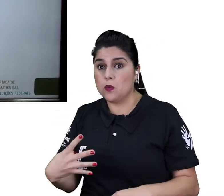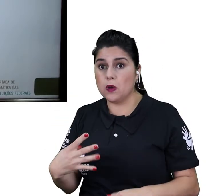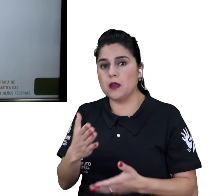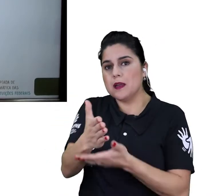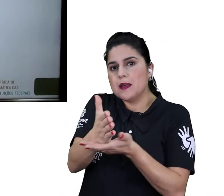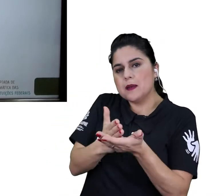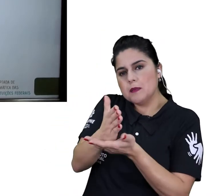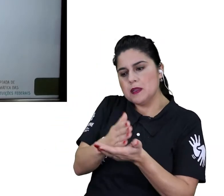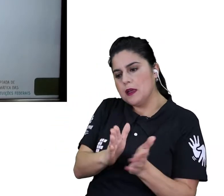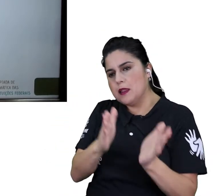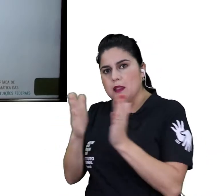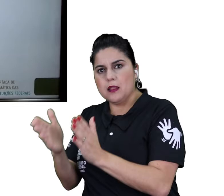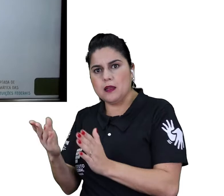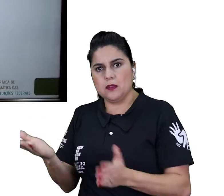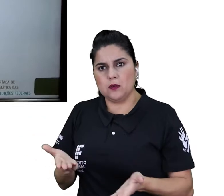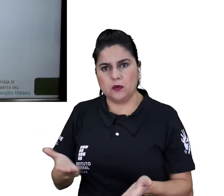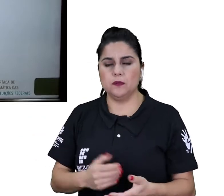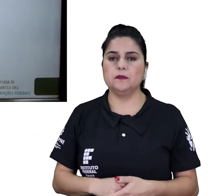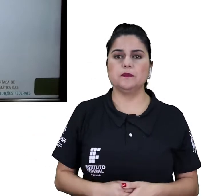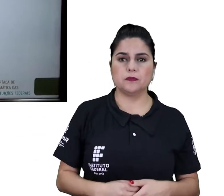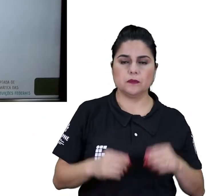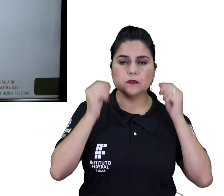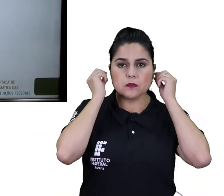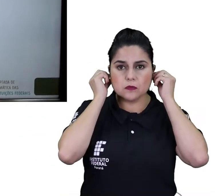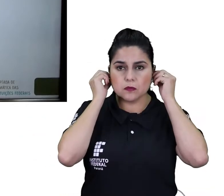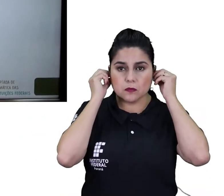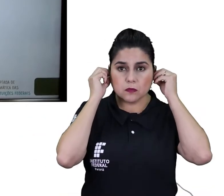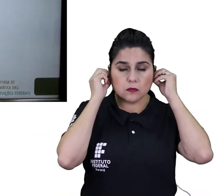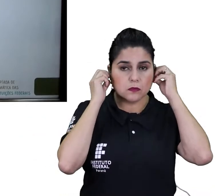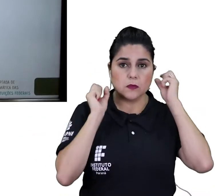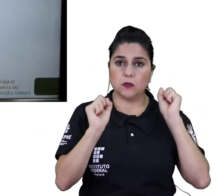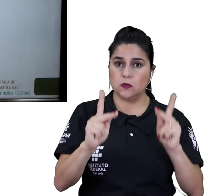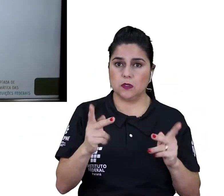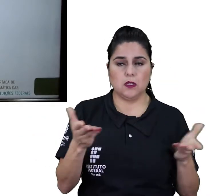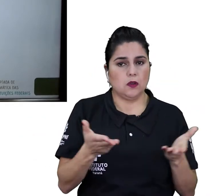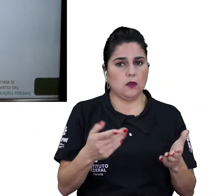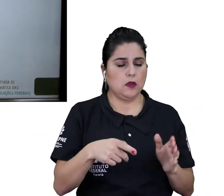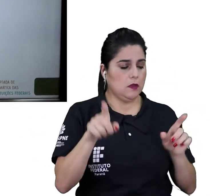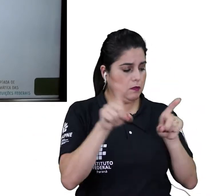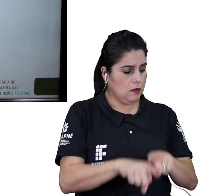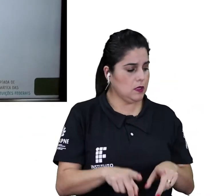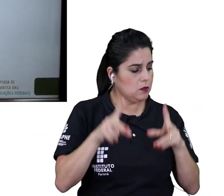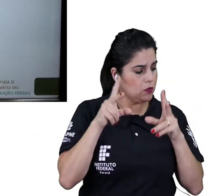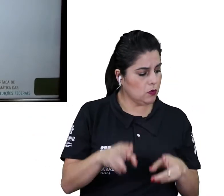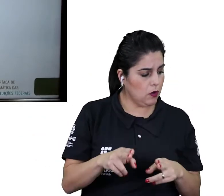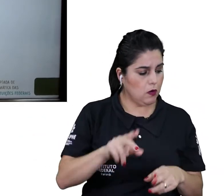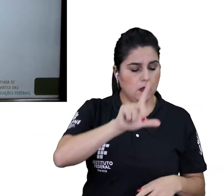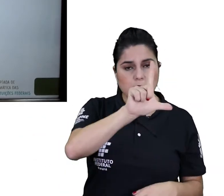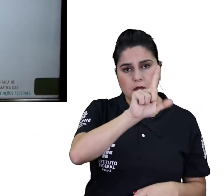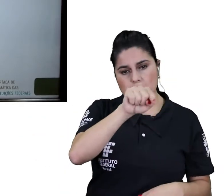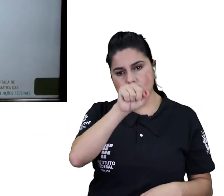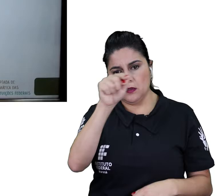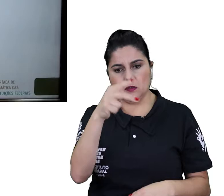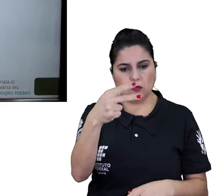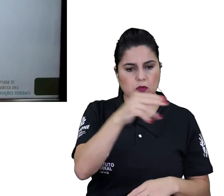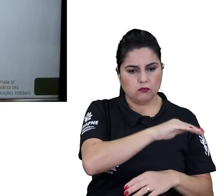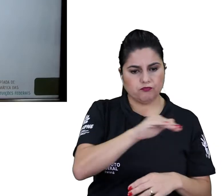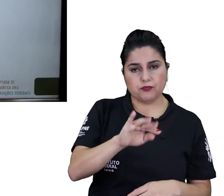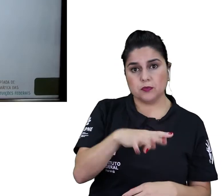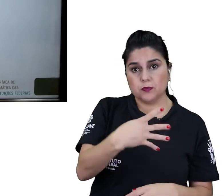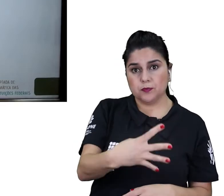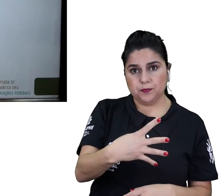É a metade desse lado. Muito bem. Aqui a mesma coisa, L raiz de 2 sobre